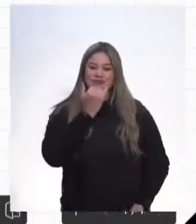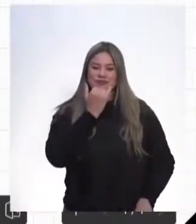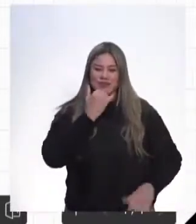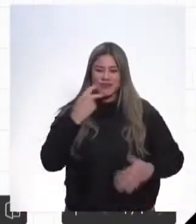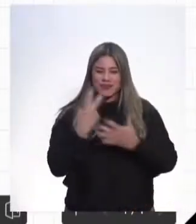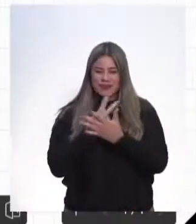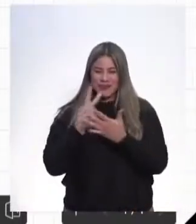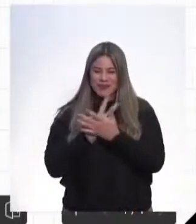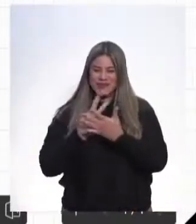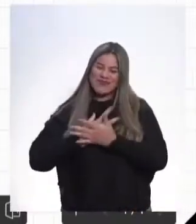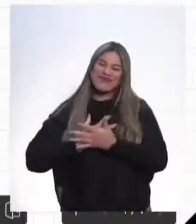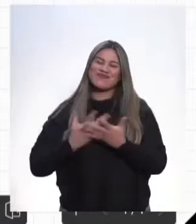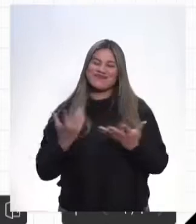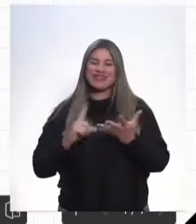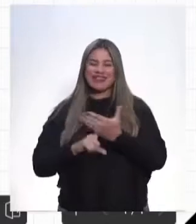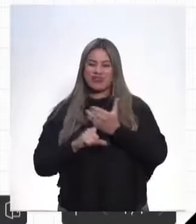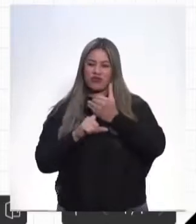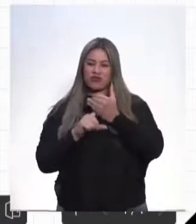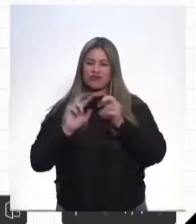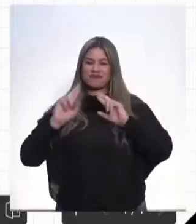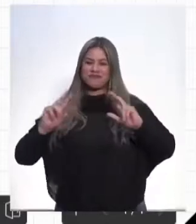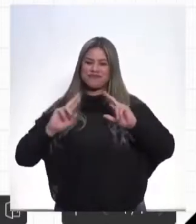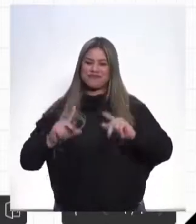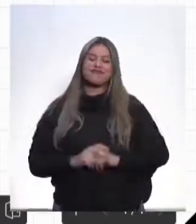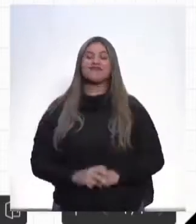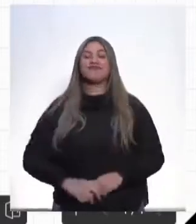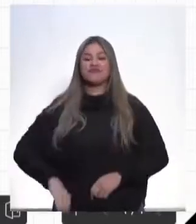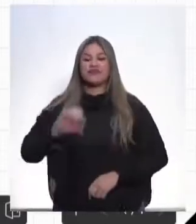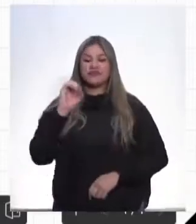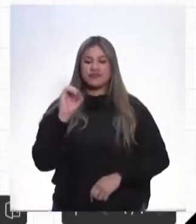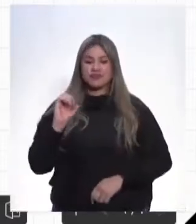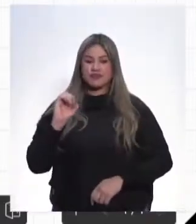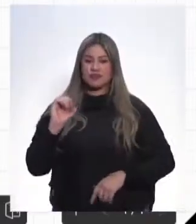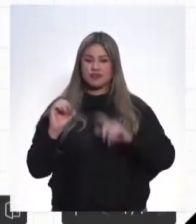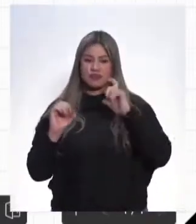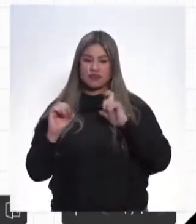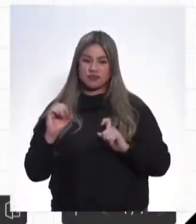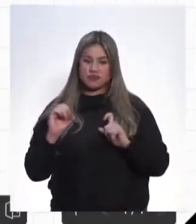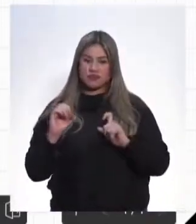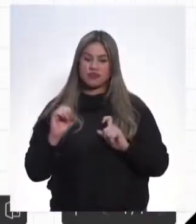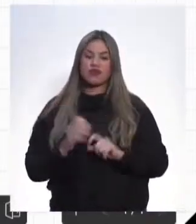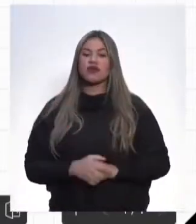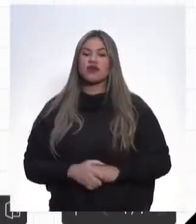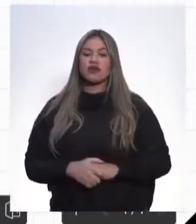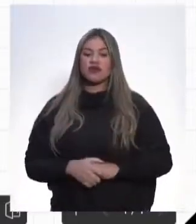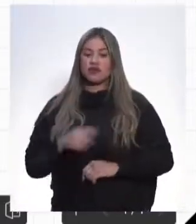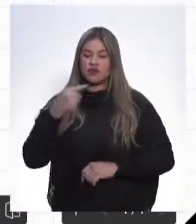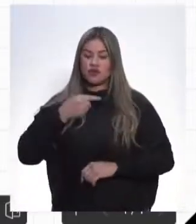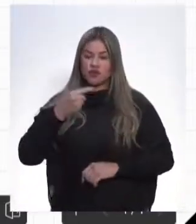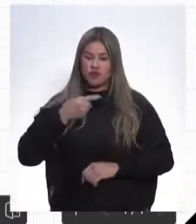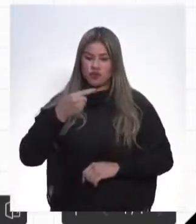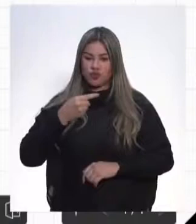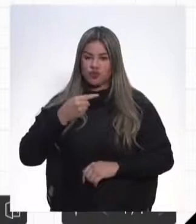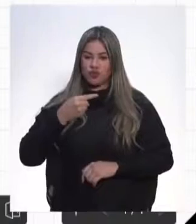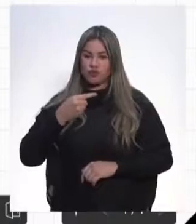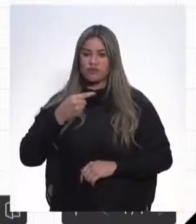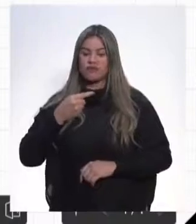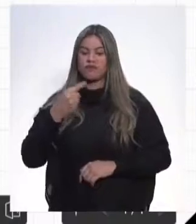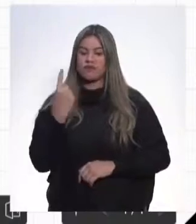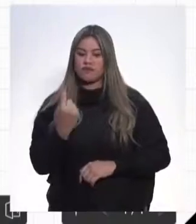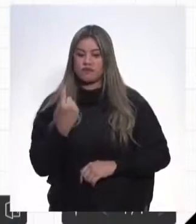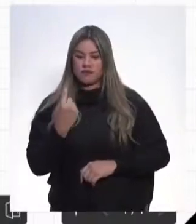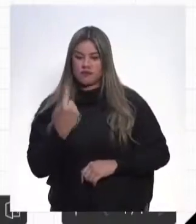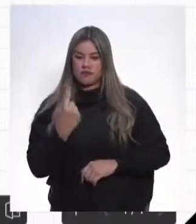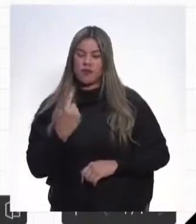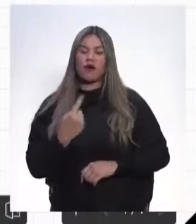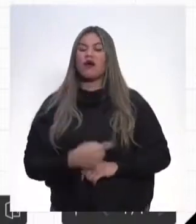tecnologia, faz parte. Então, é 0 do x e 1 negativo do y. Então, está aqui meu primeiro par